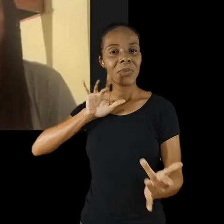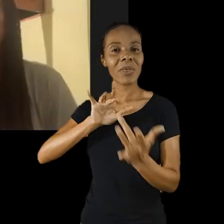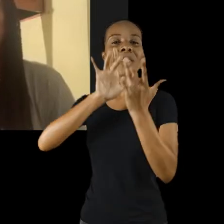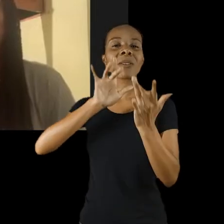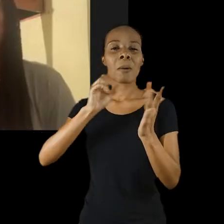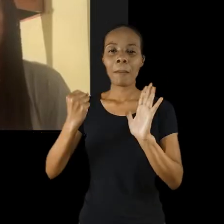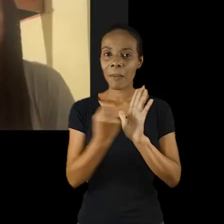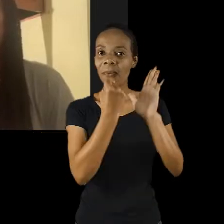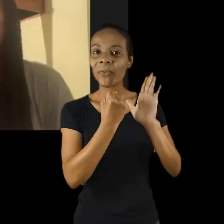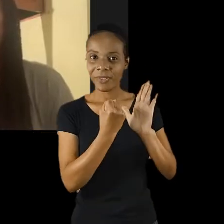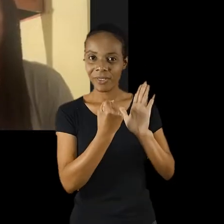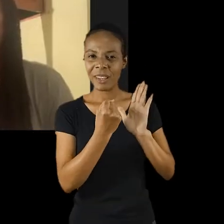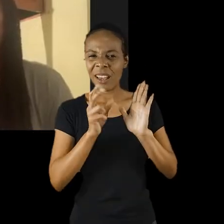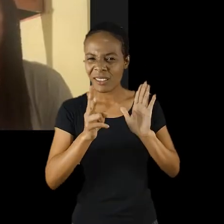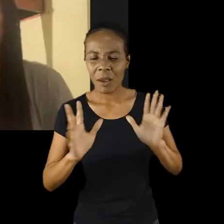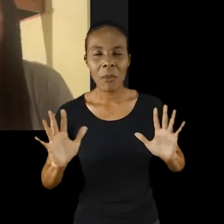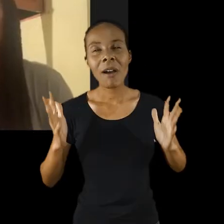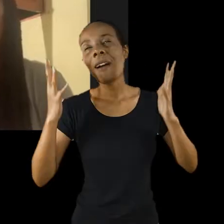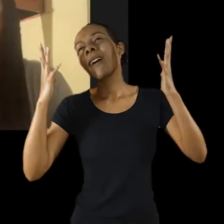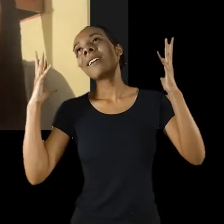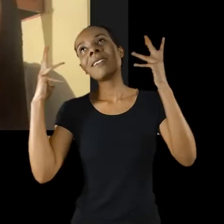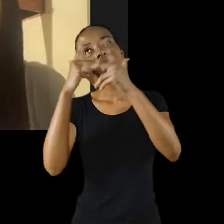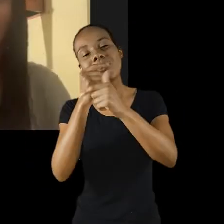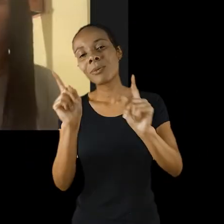identidade mesmo. É isso.